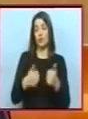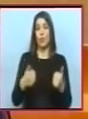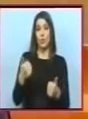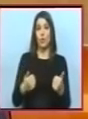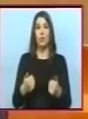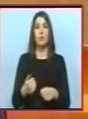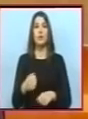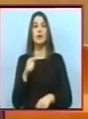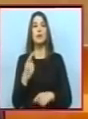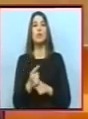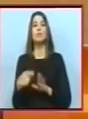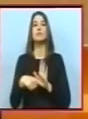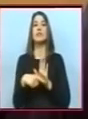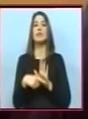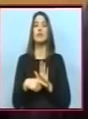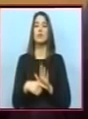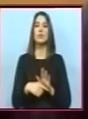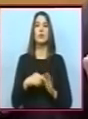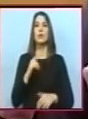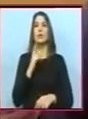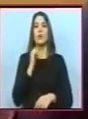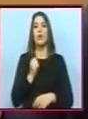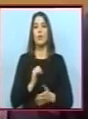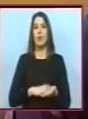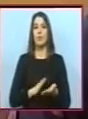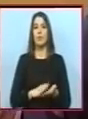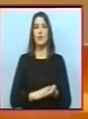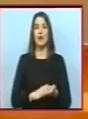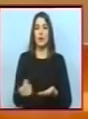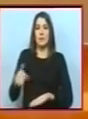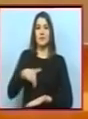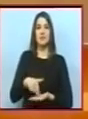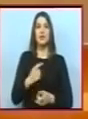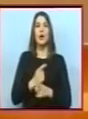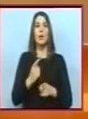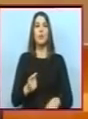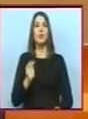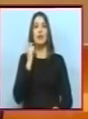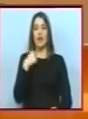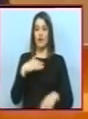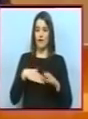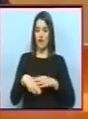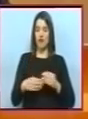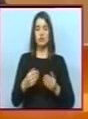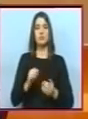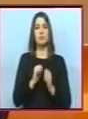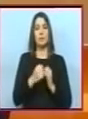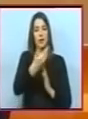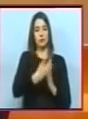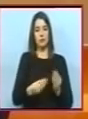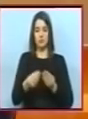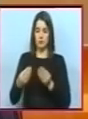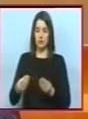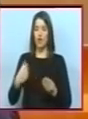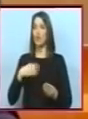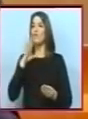é, estes factos negativos não é possível prová-lo fisicamente, porque não há nenhuma, ninguém emite uma certidão a dizer que o senhor fulano que não tem